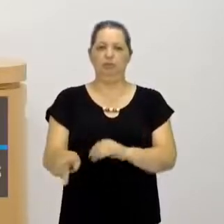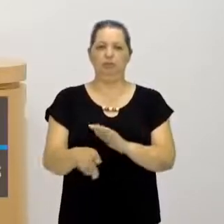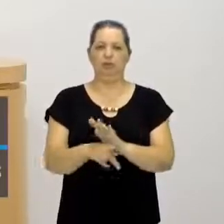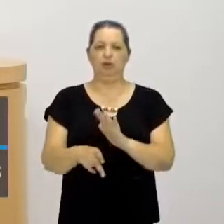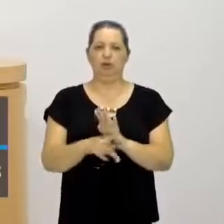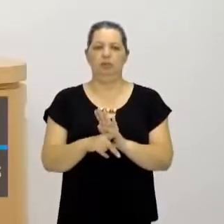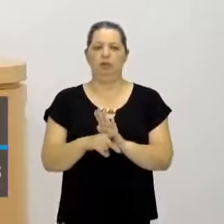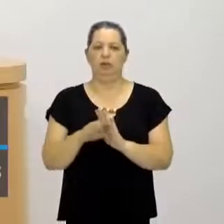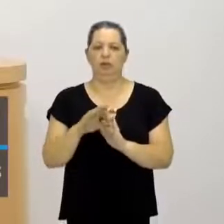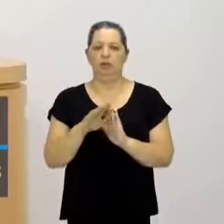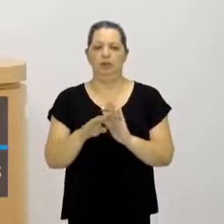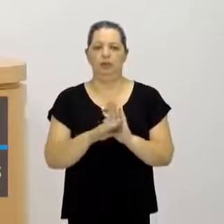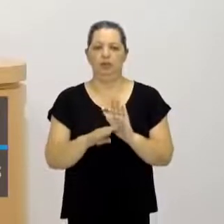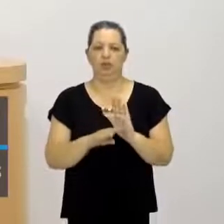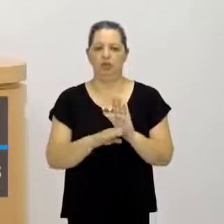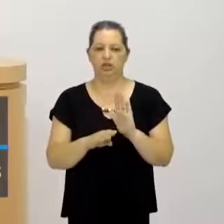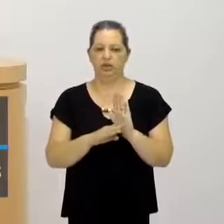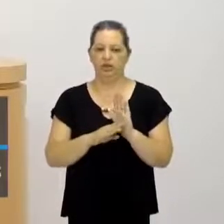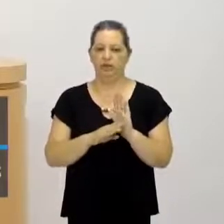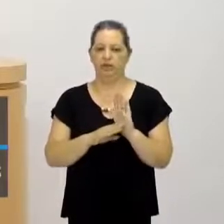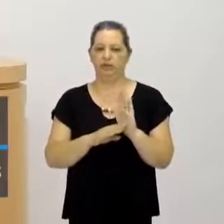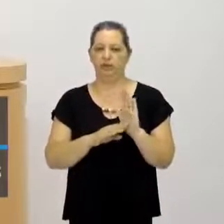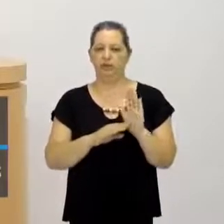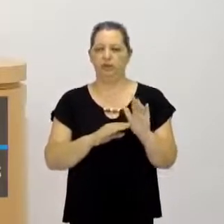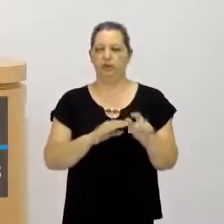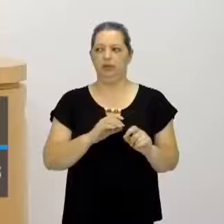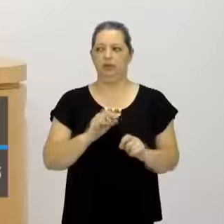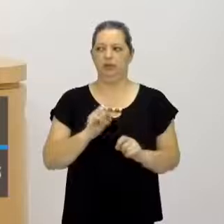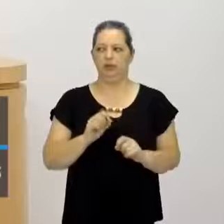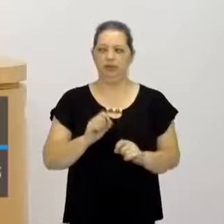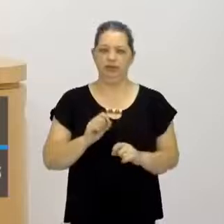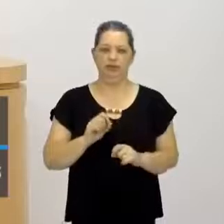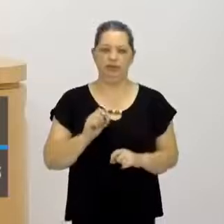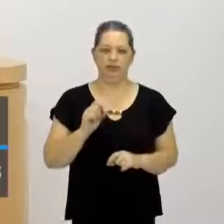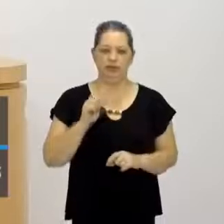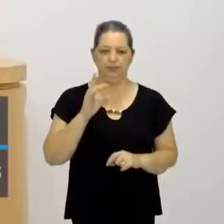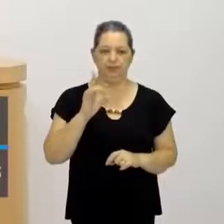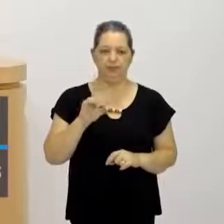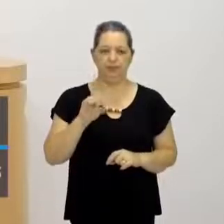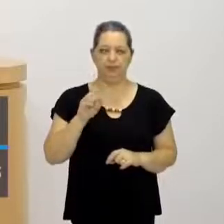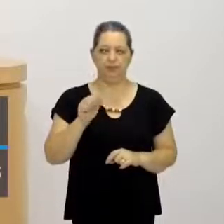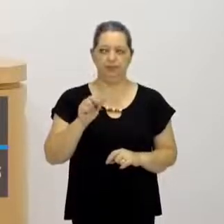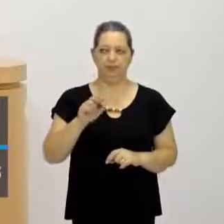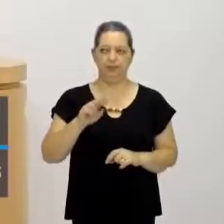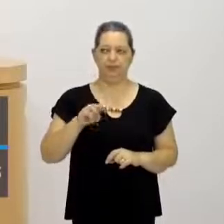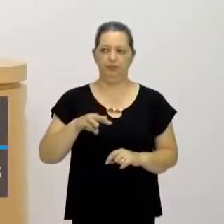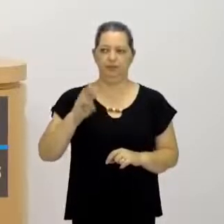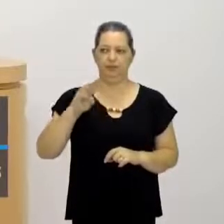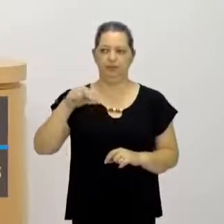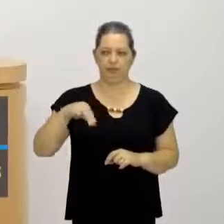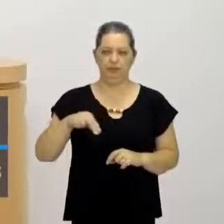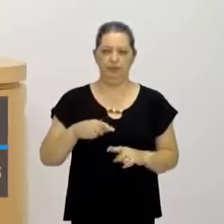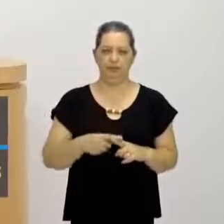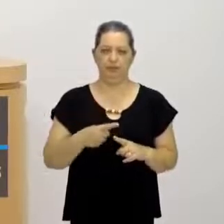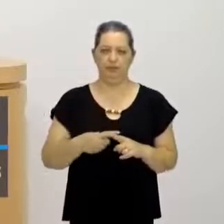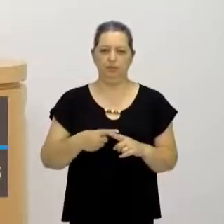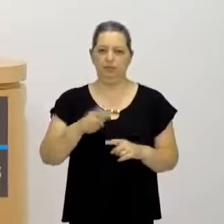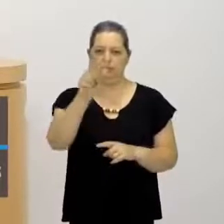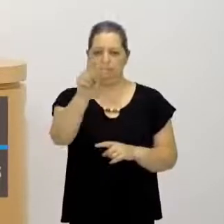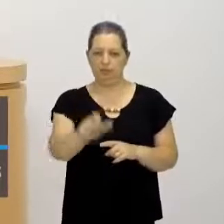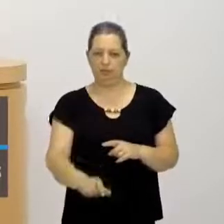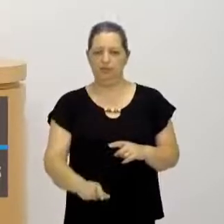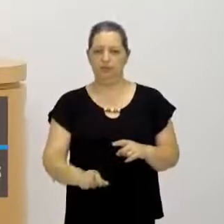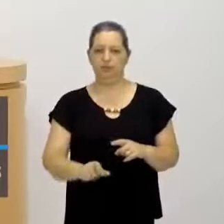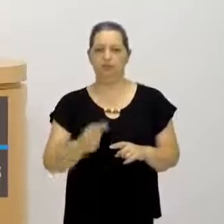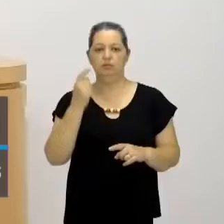darwinismo social, que acreditava que a origem racial, a origem étnica do indivíduo